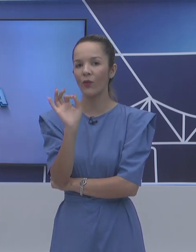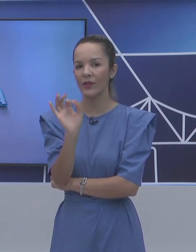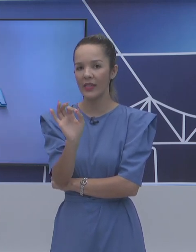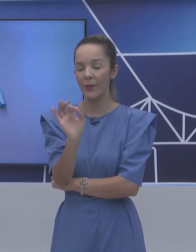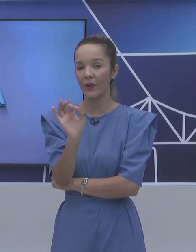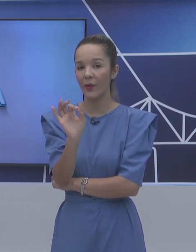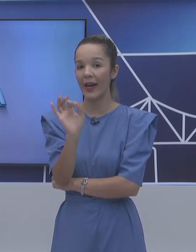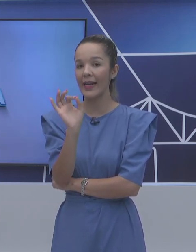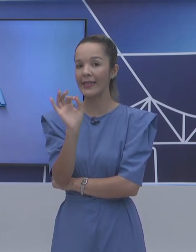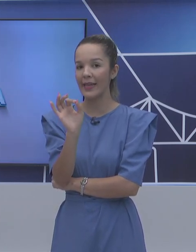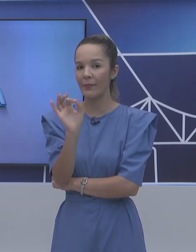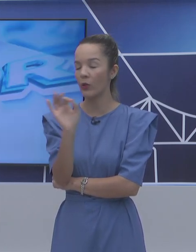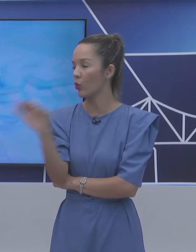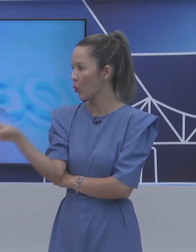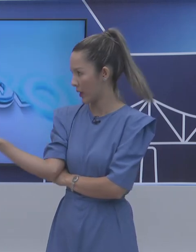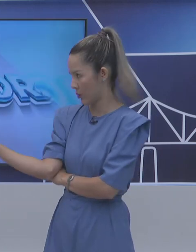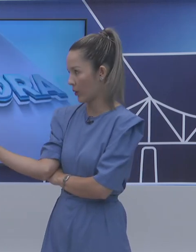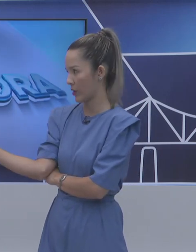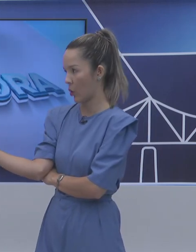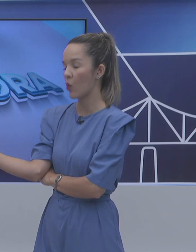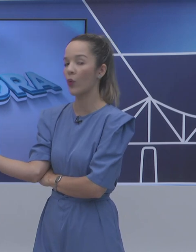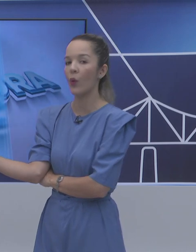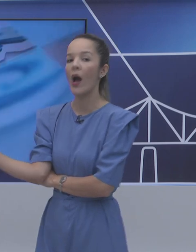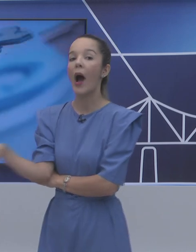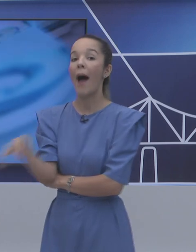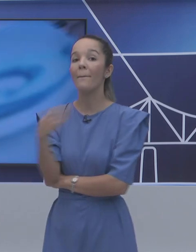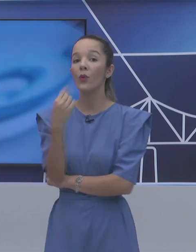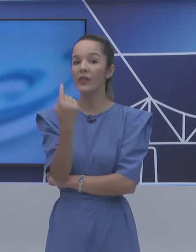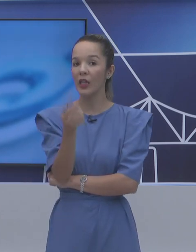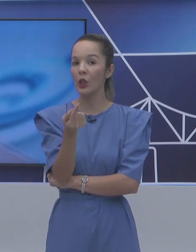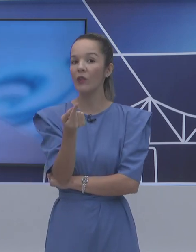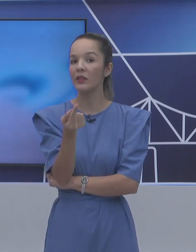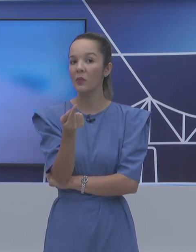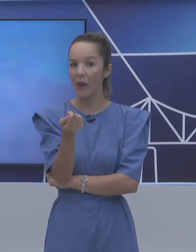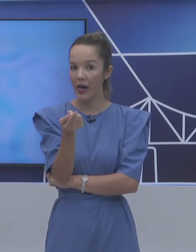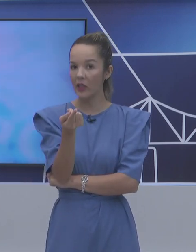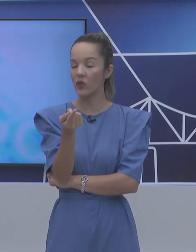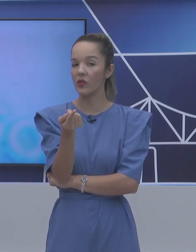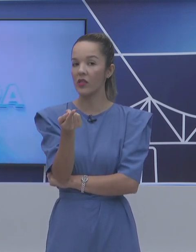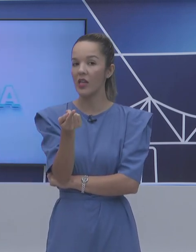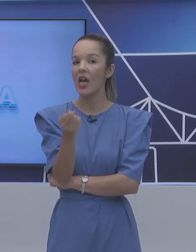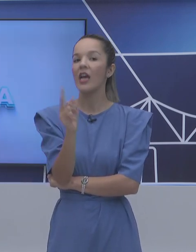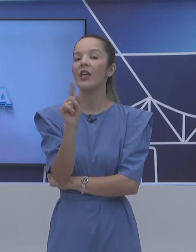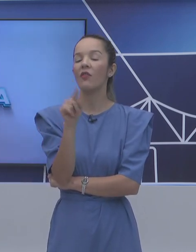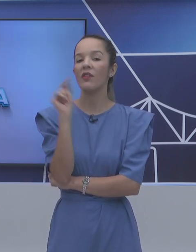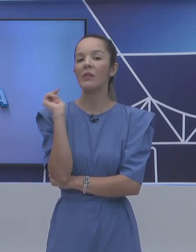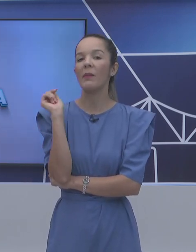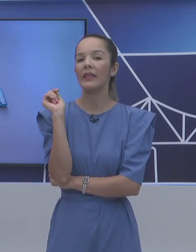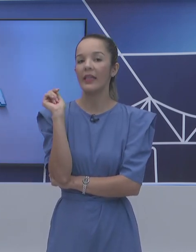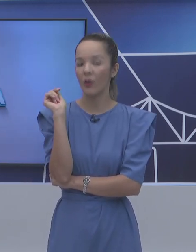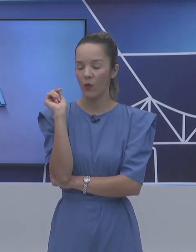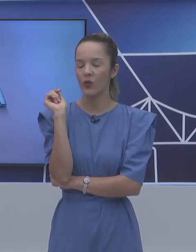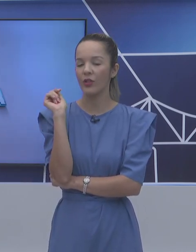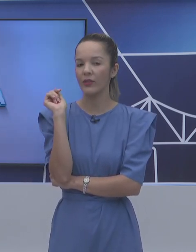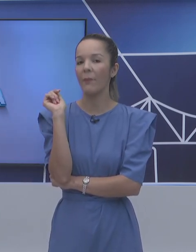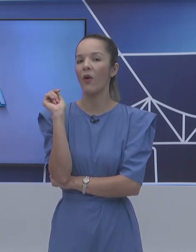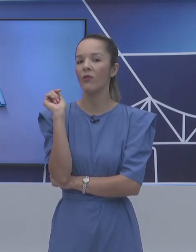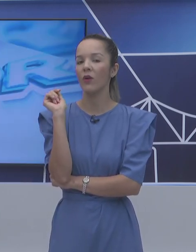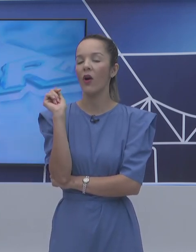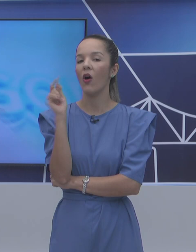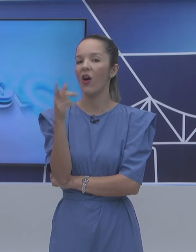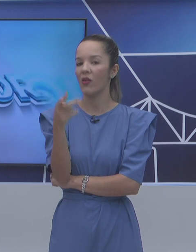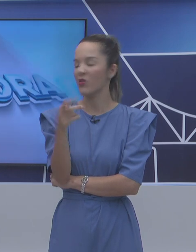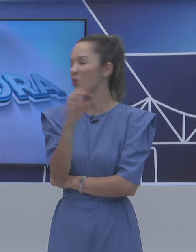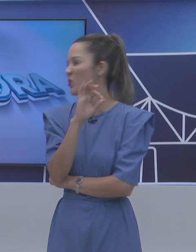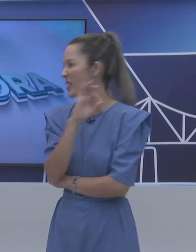contato com você, porque eu recebi do Lucas Congro, a música nova do Marcos. Que legal. E eu vou fazer uma matéria contigo, quero tá ouvir, bom?